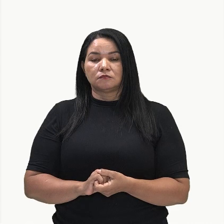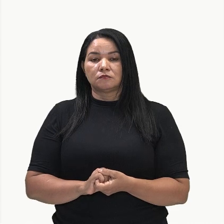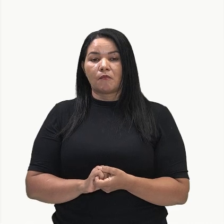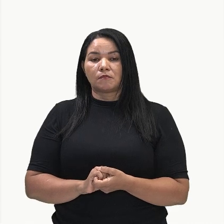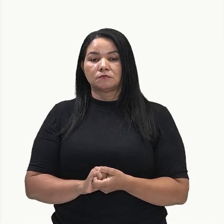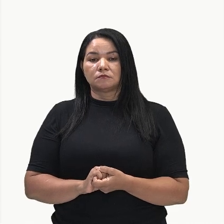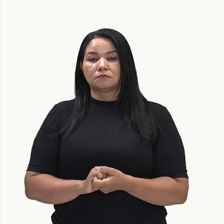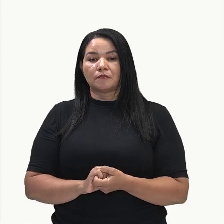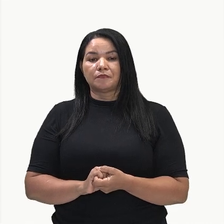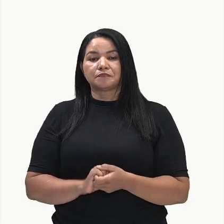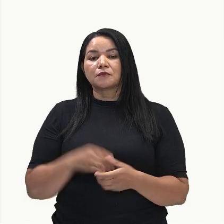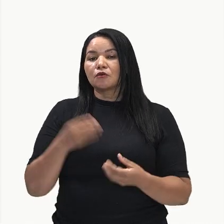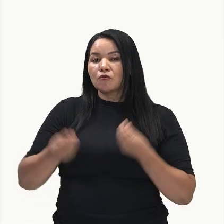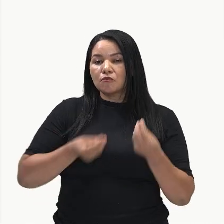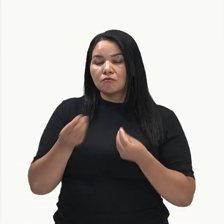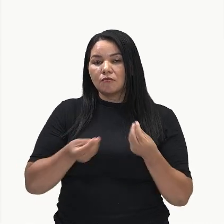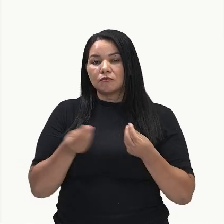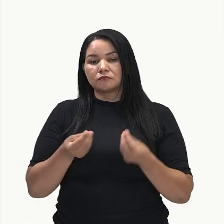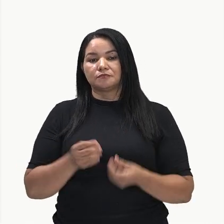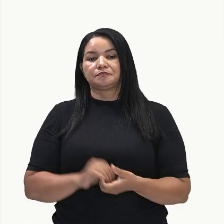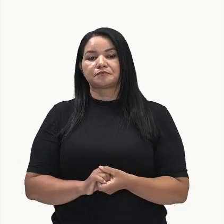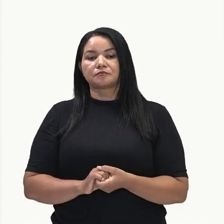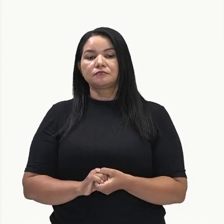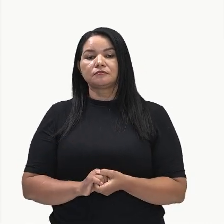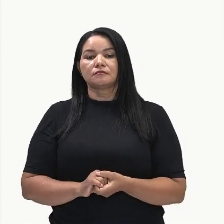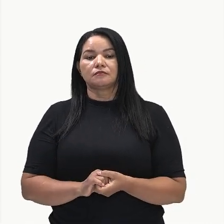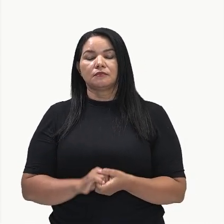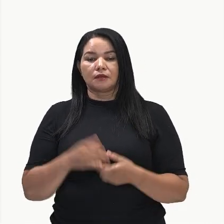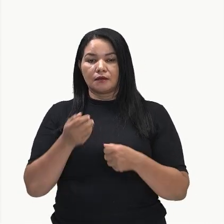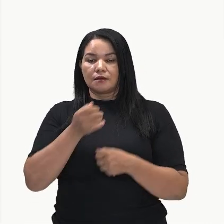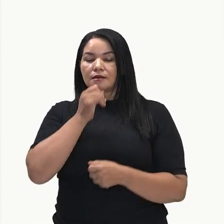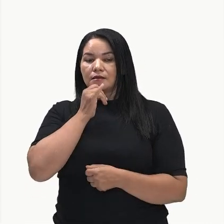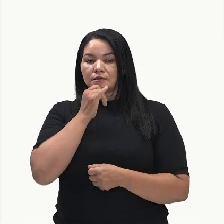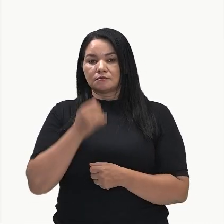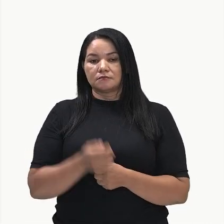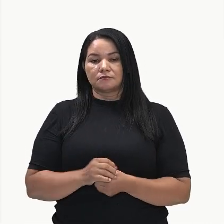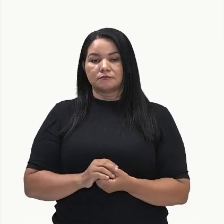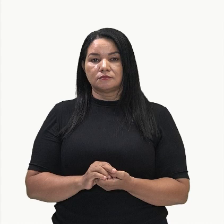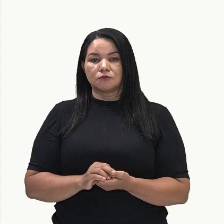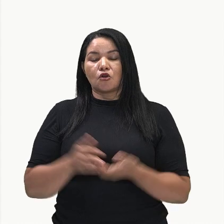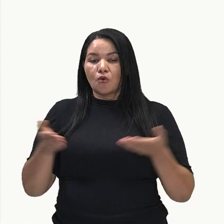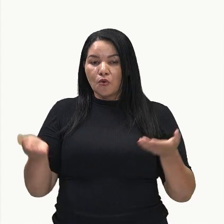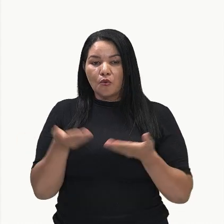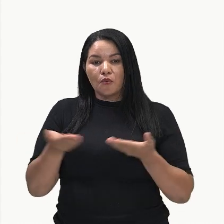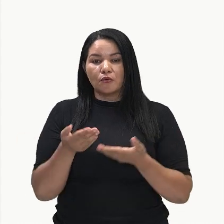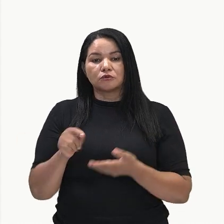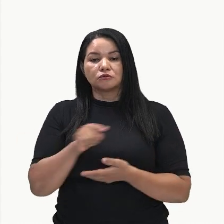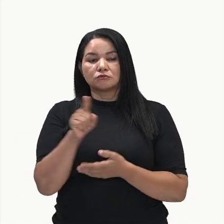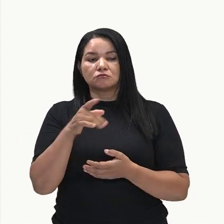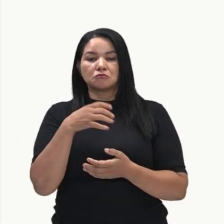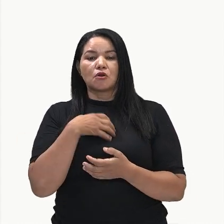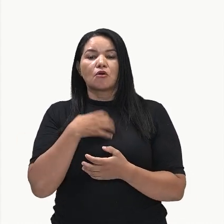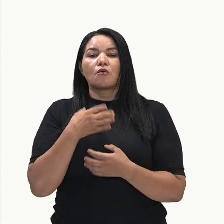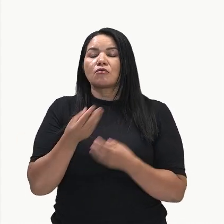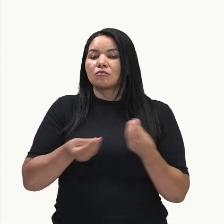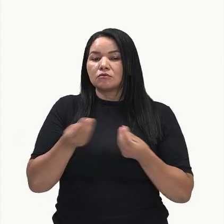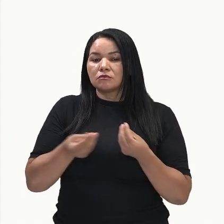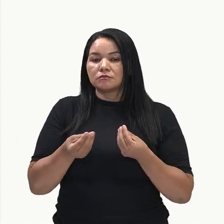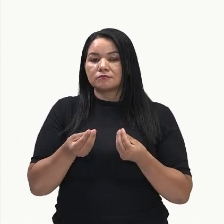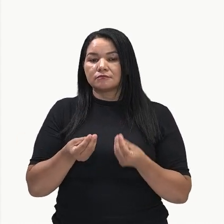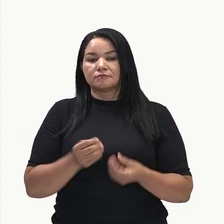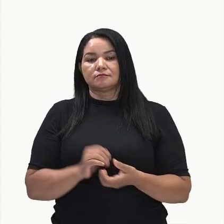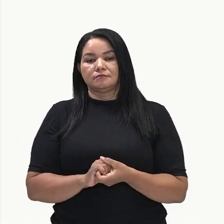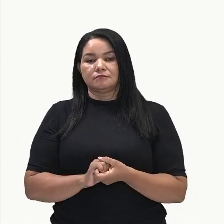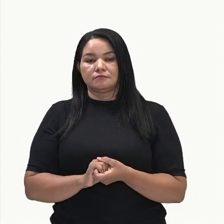É isso que ele pergunta. E oi, como te encuentras? Como te encuentras? Como você está hoje? De que maneira você está hoje? Me